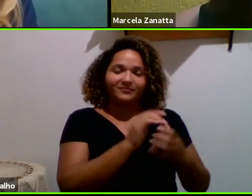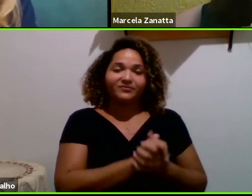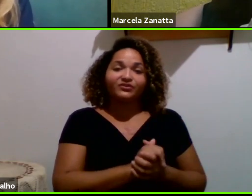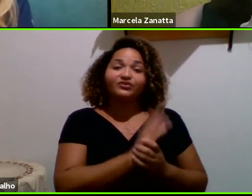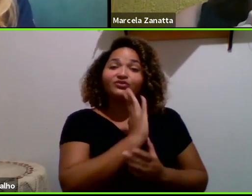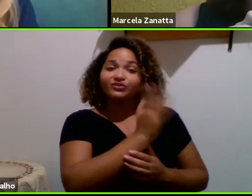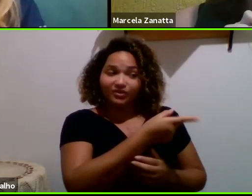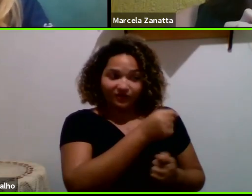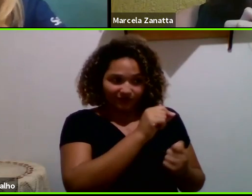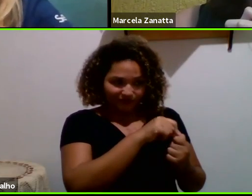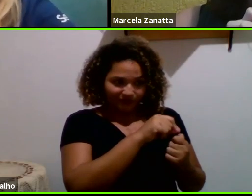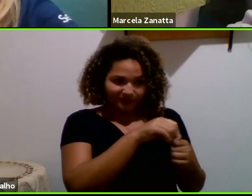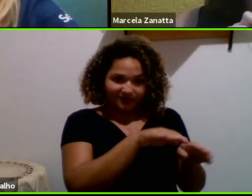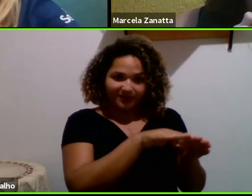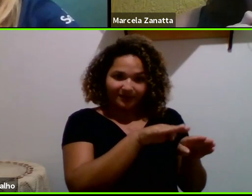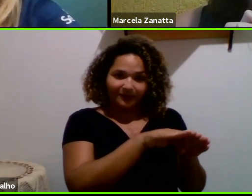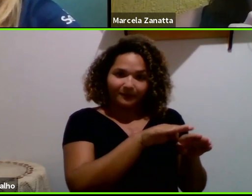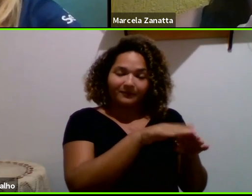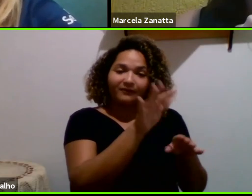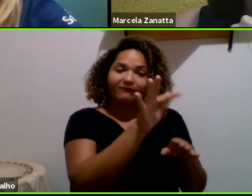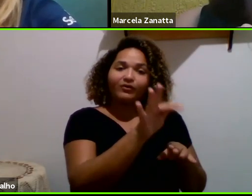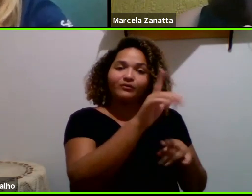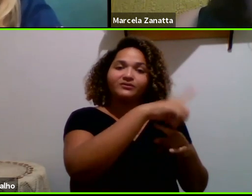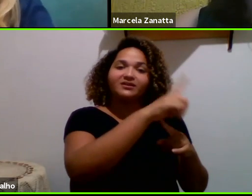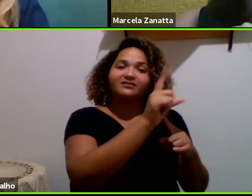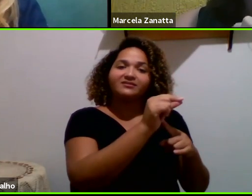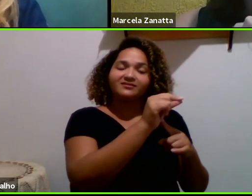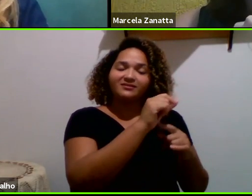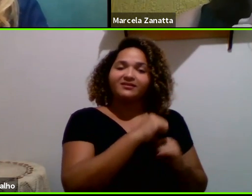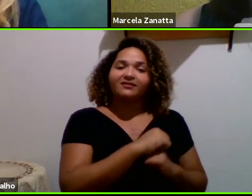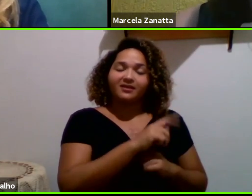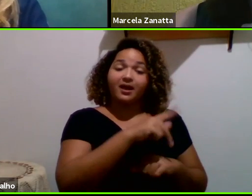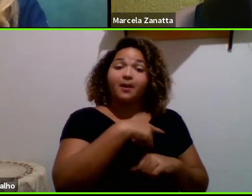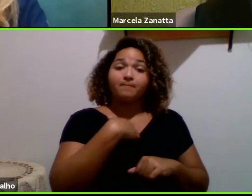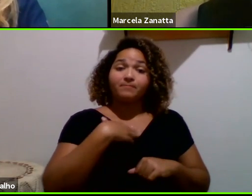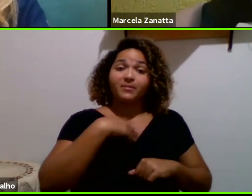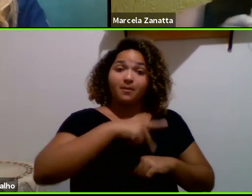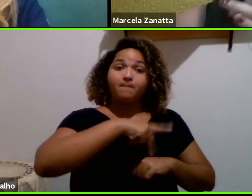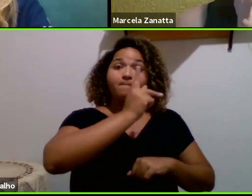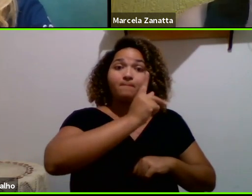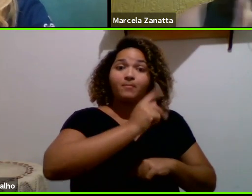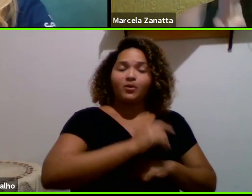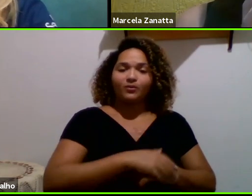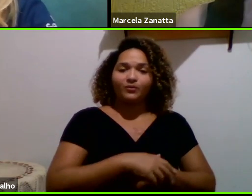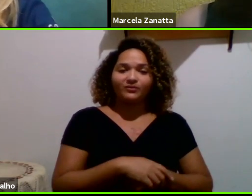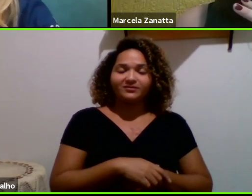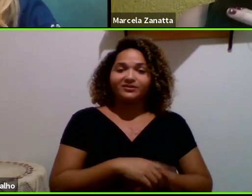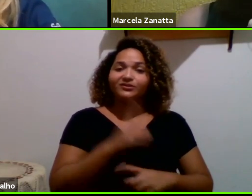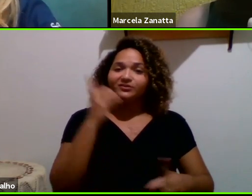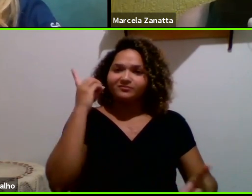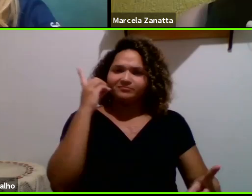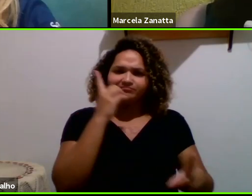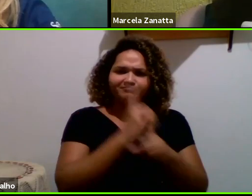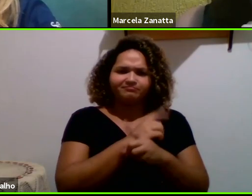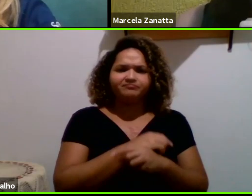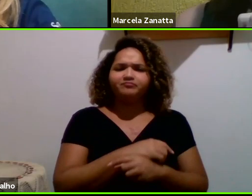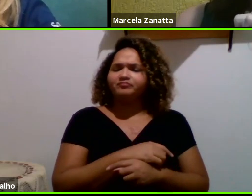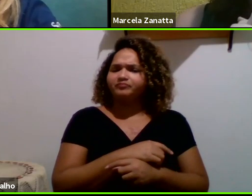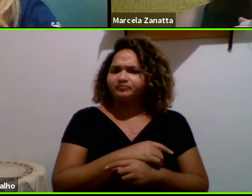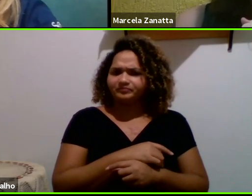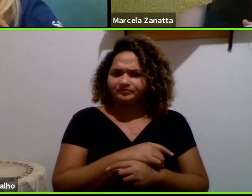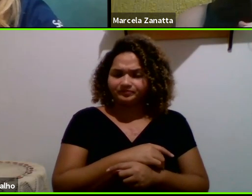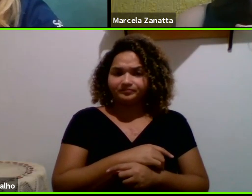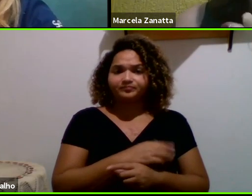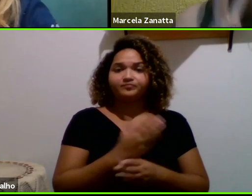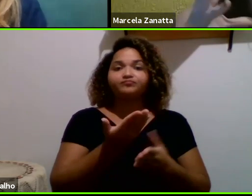pós-graduação. E foi muito legal, foi um feliz encontro e a gente se reencontrou, né, nas redes sociais durante todos esses anos. E